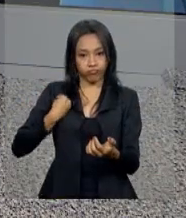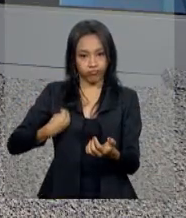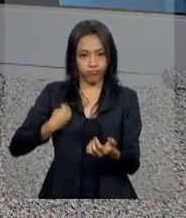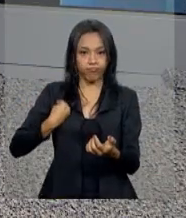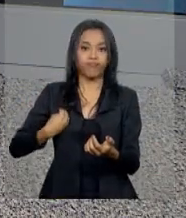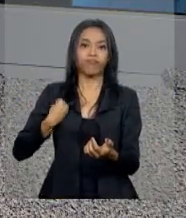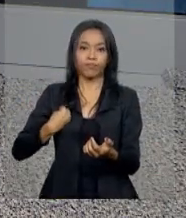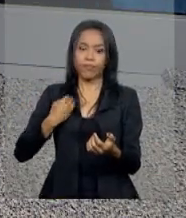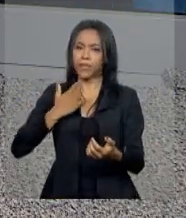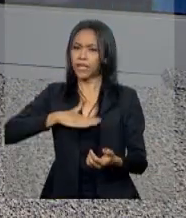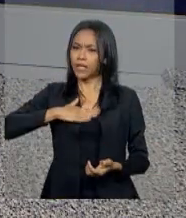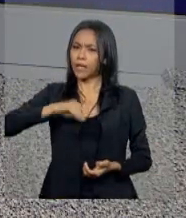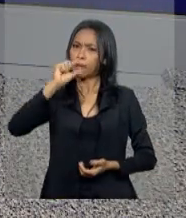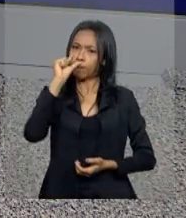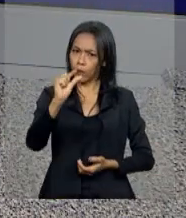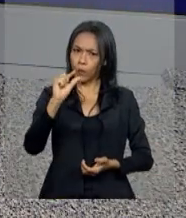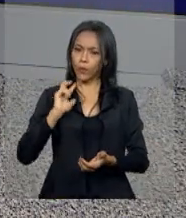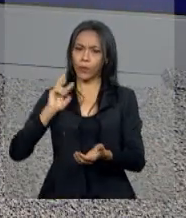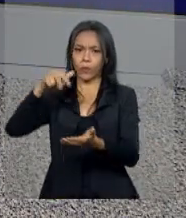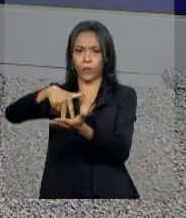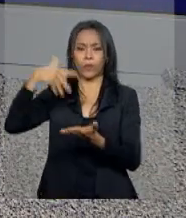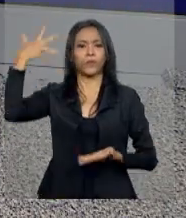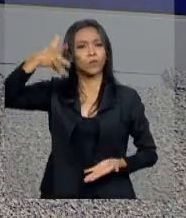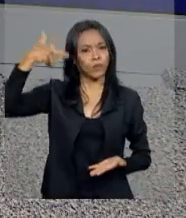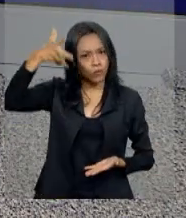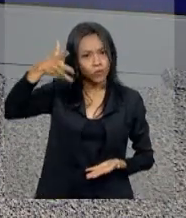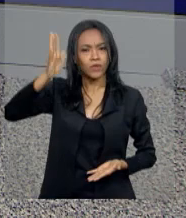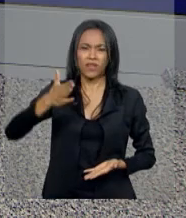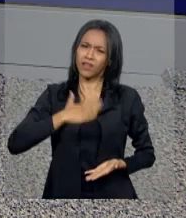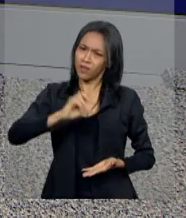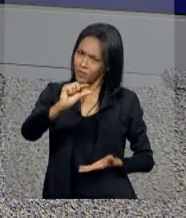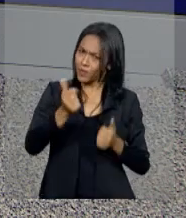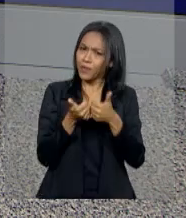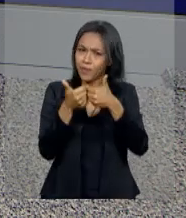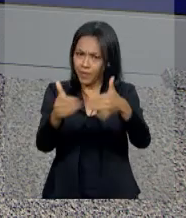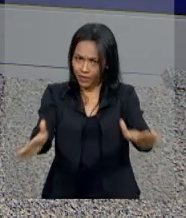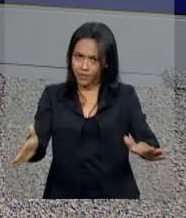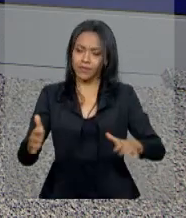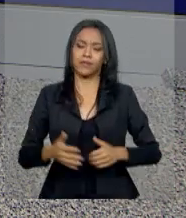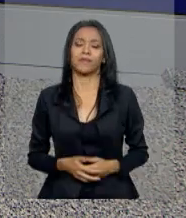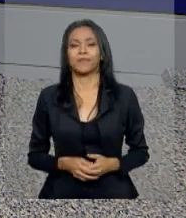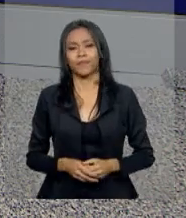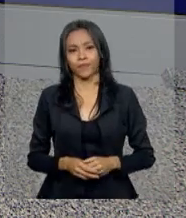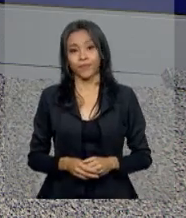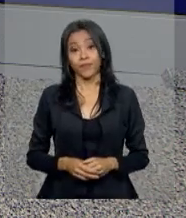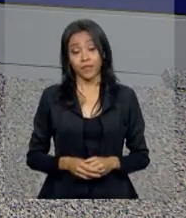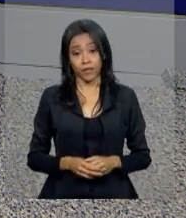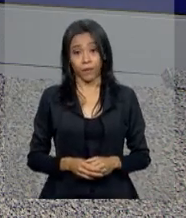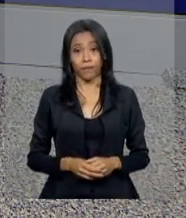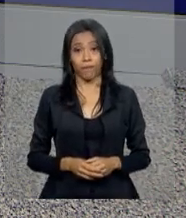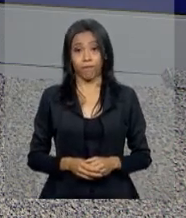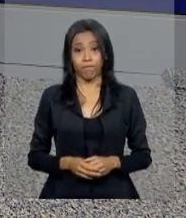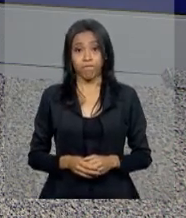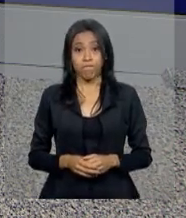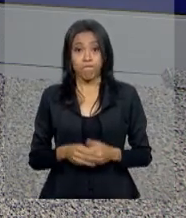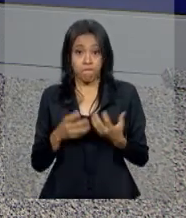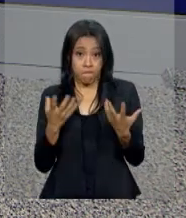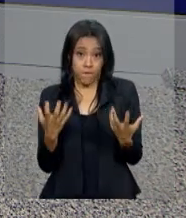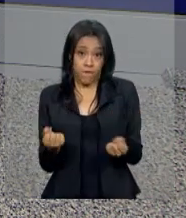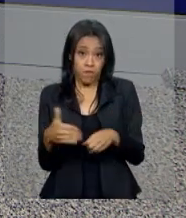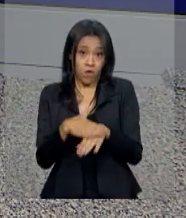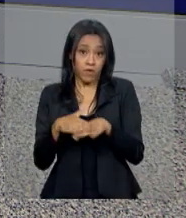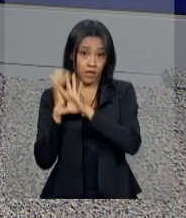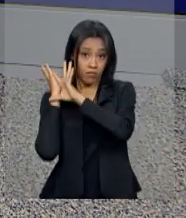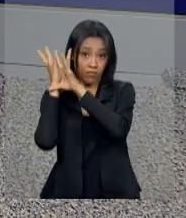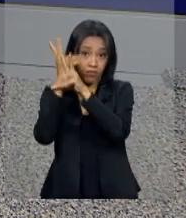para daqui a pouco fazer o discurso inaugural da Assembleia. Tá certo. Paulo, vamos falar um pouquinho aí da história da ONU que a gente